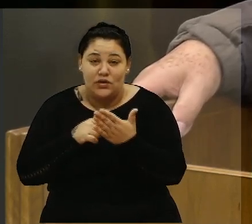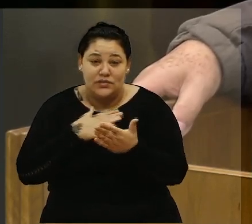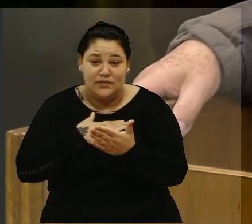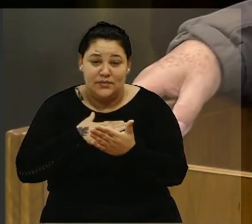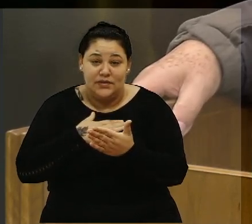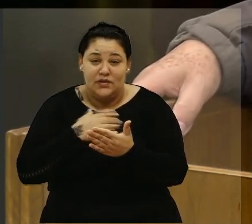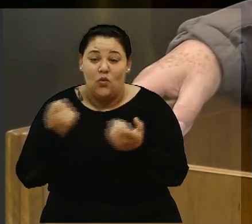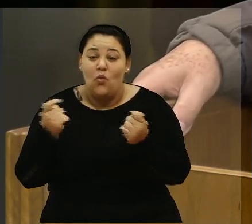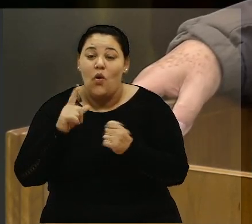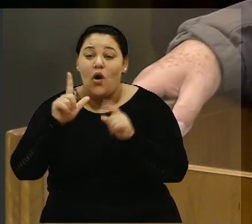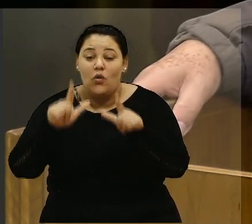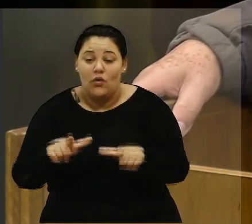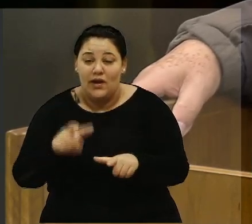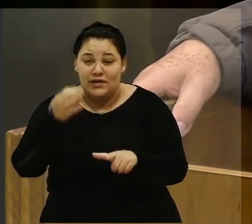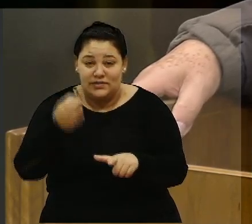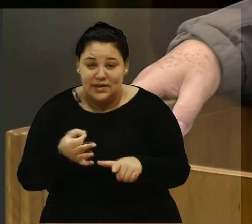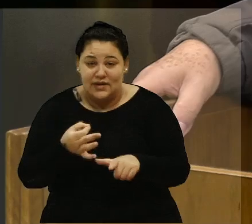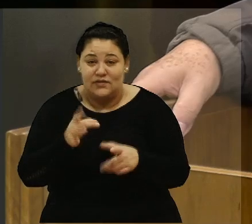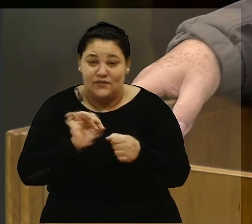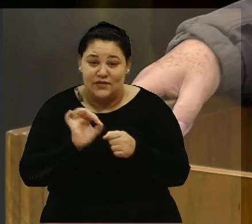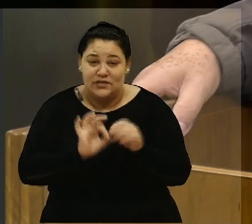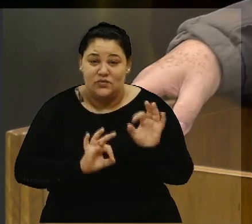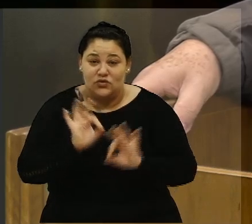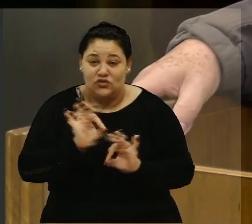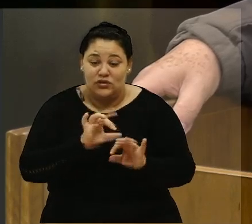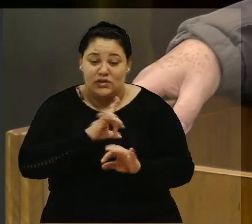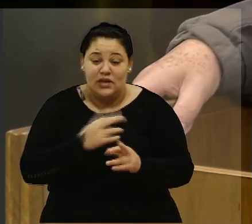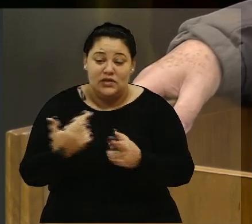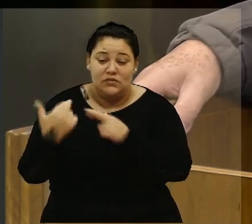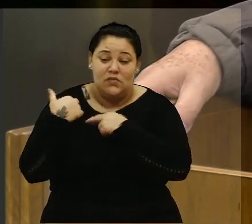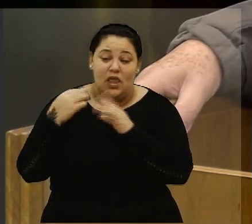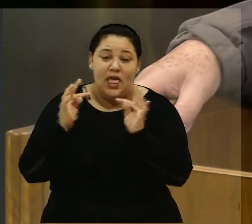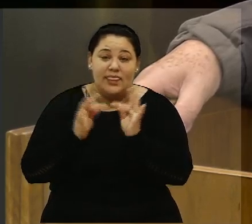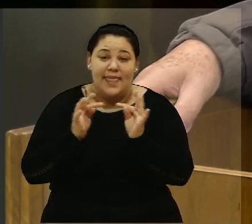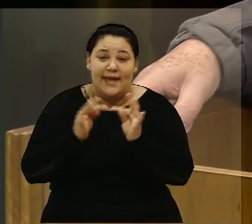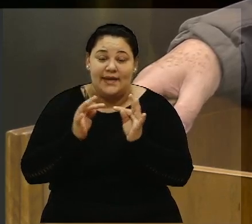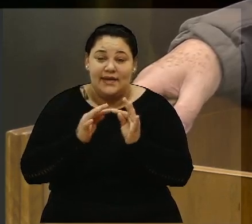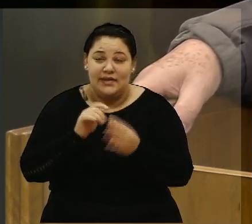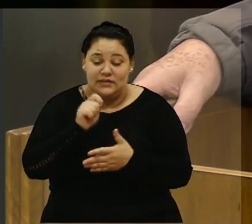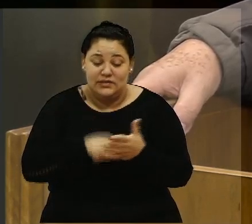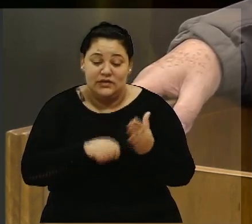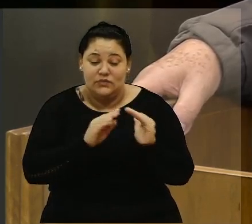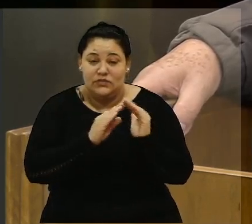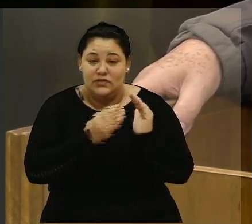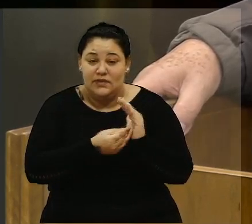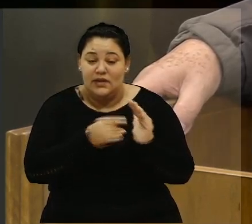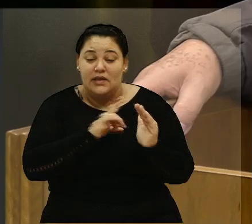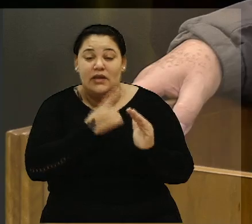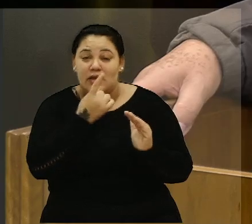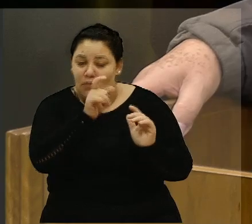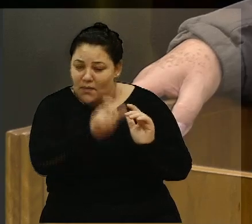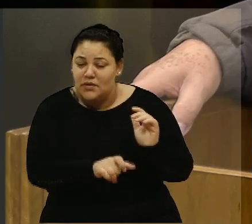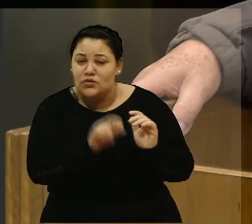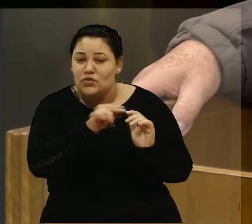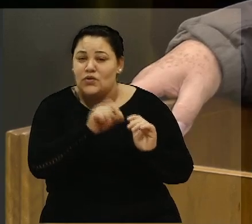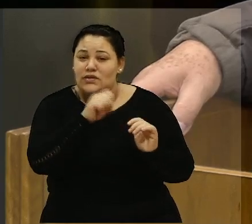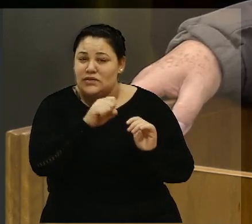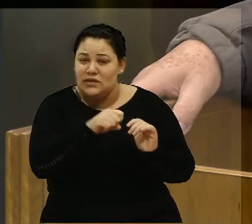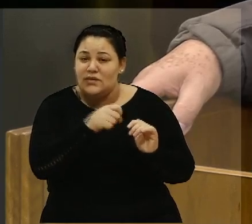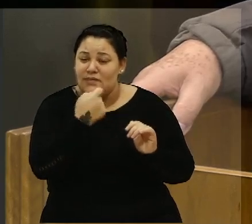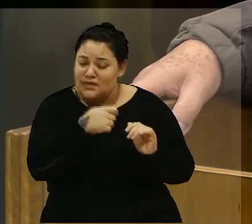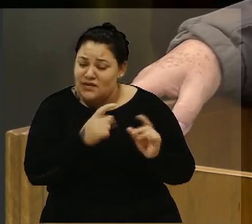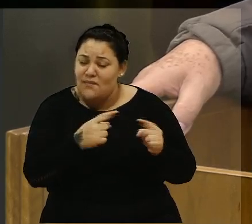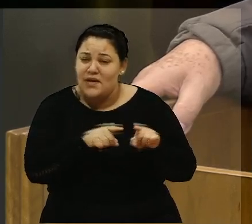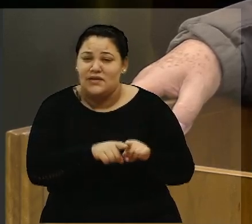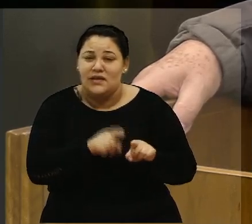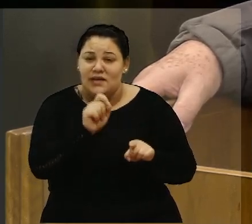projeto. E ter responsabilidade técnica assinada pelo SAMAI. O SAMAI tem que ter alguém lá que seja efetivamente parceiro.